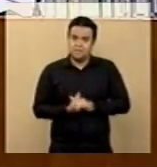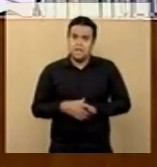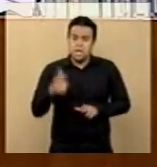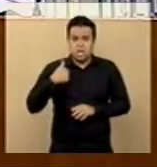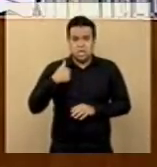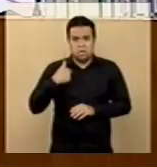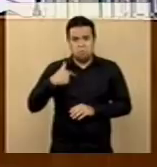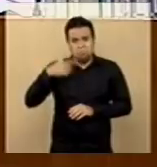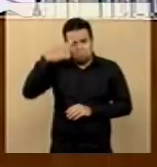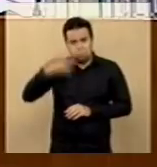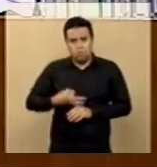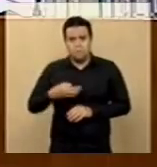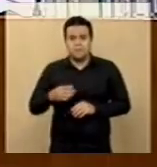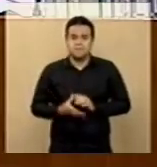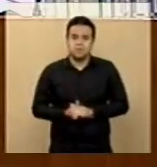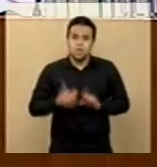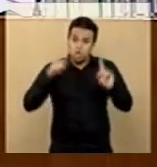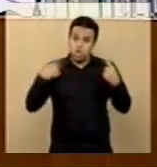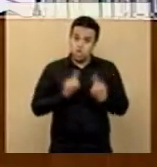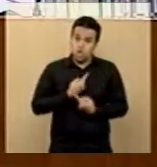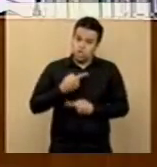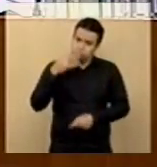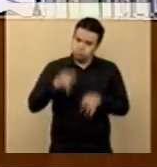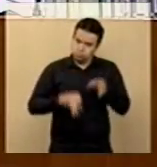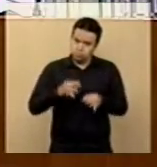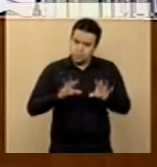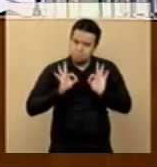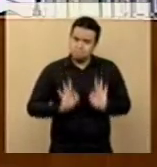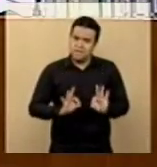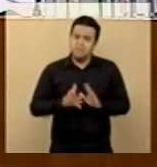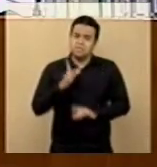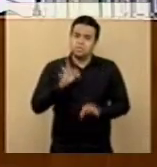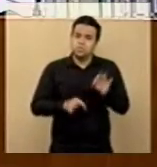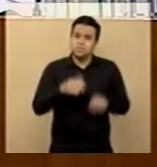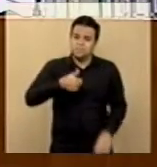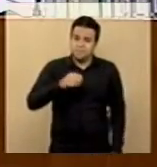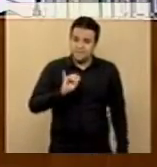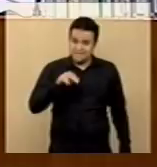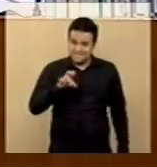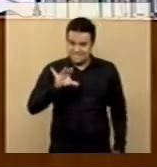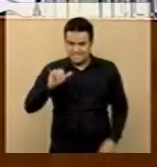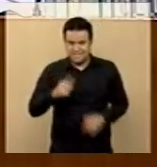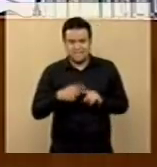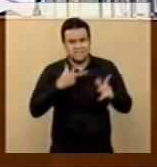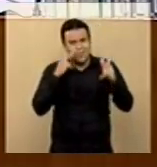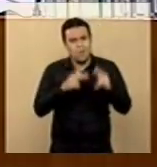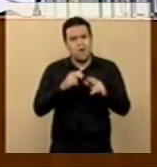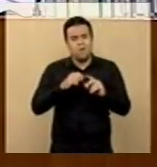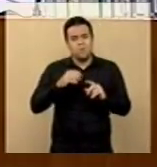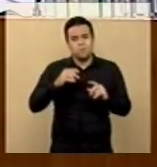que tenho essa compreensão de que deveríamos todos ser julgados mesmo, é por juiz de primeira instância, tal como cidadão que